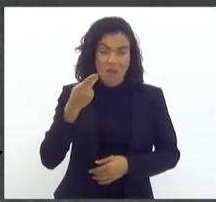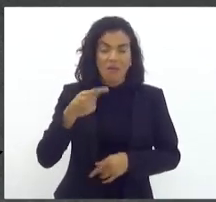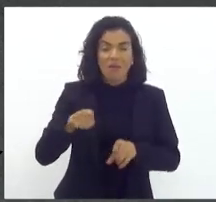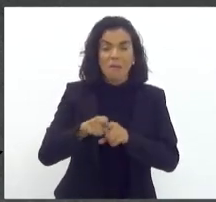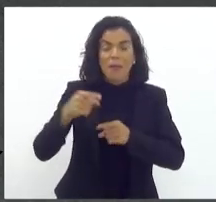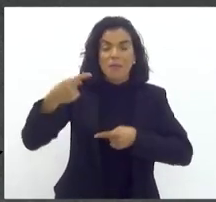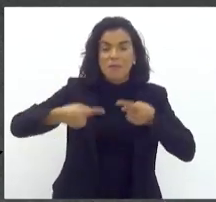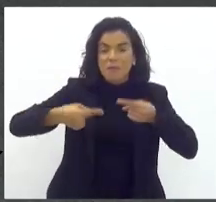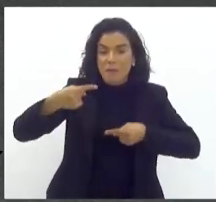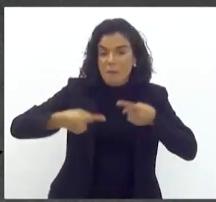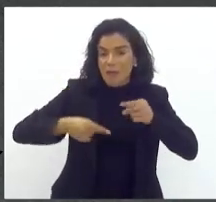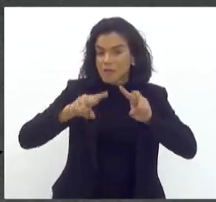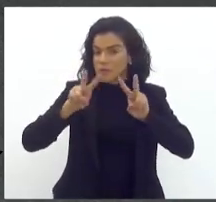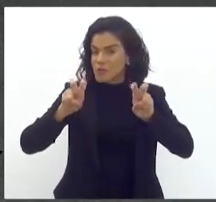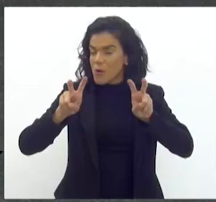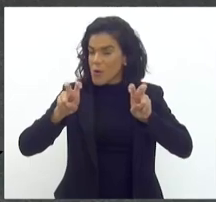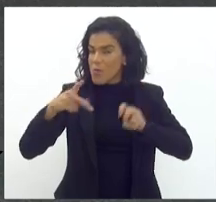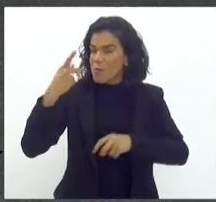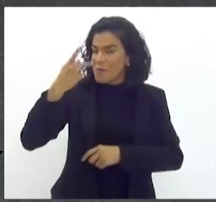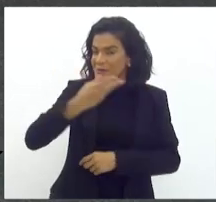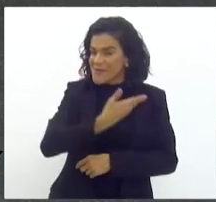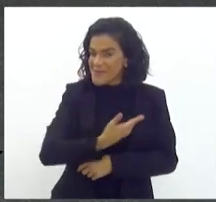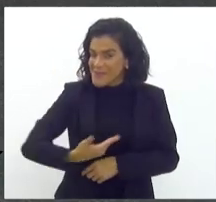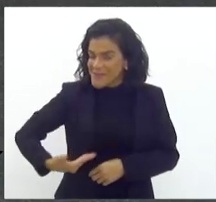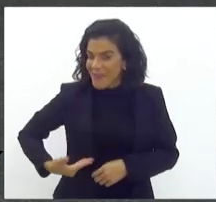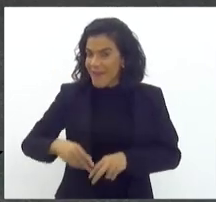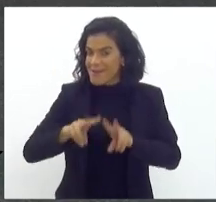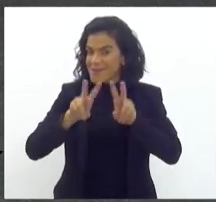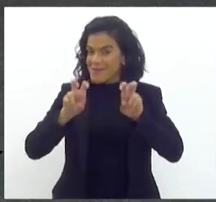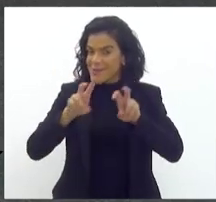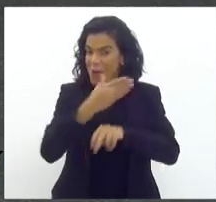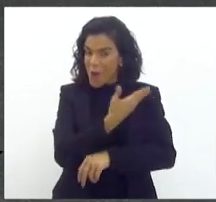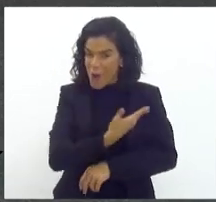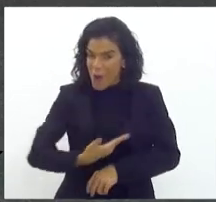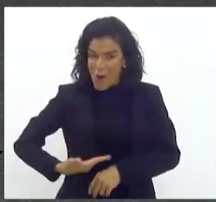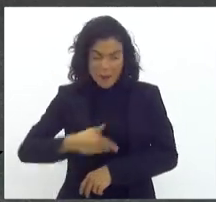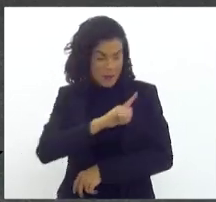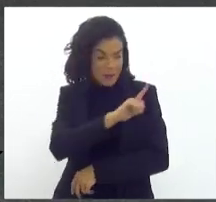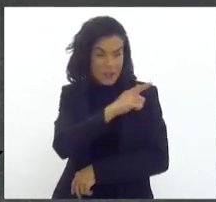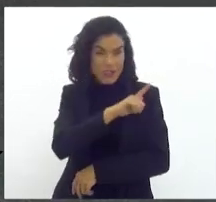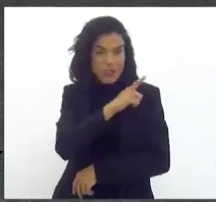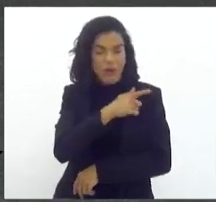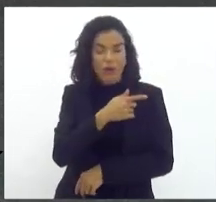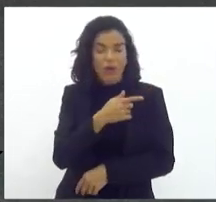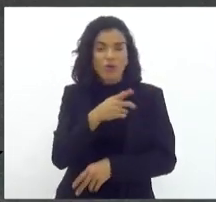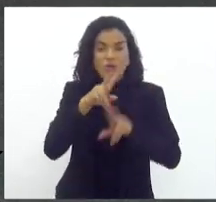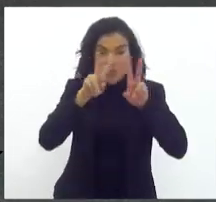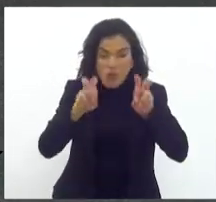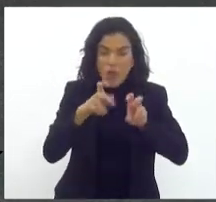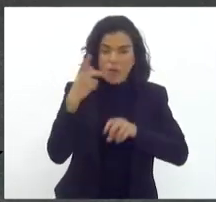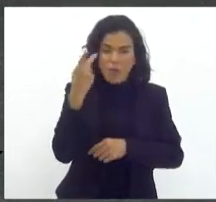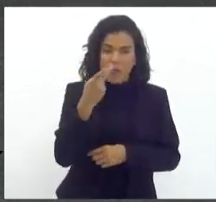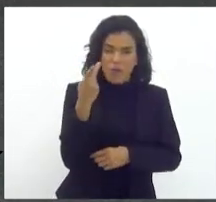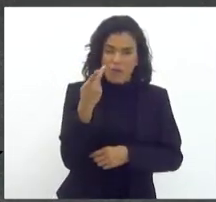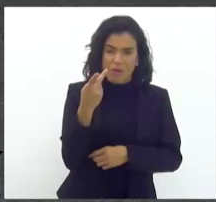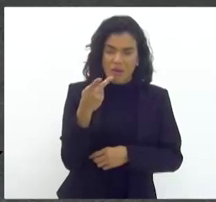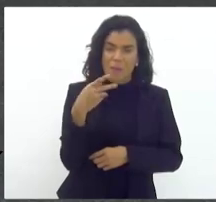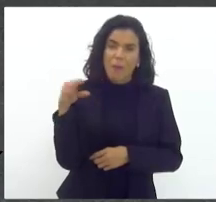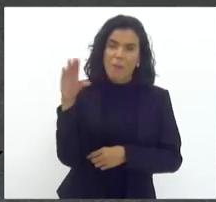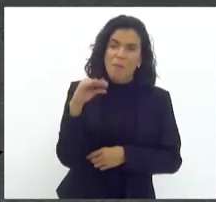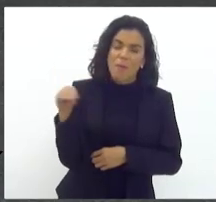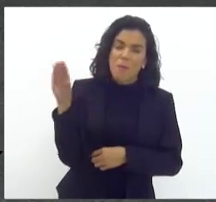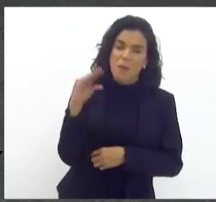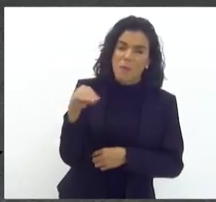debate sobre política pública sobre governança no centro da política esse tipo de fala